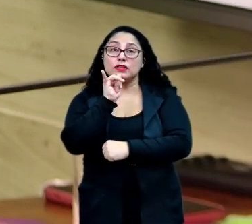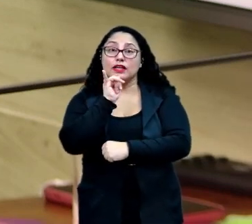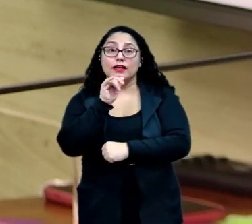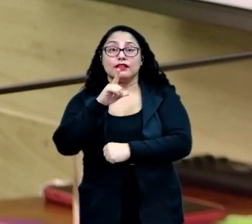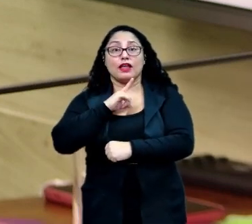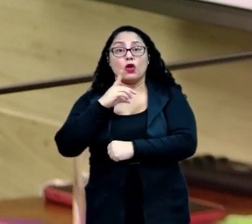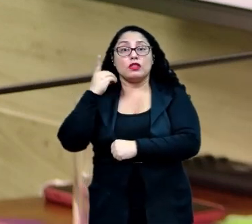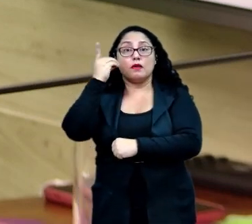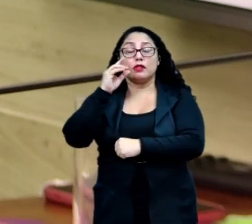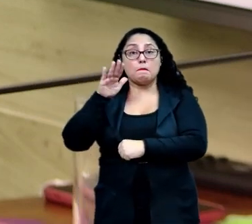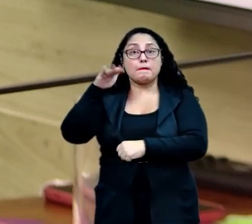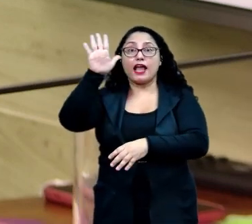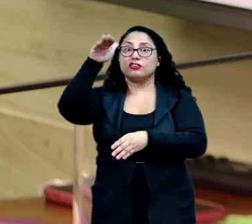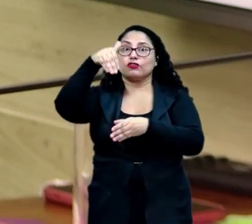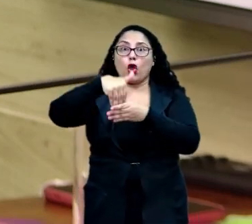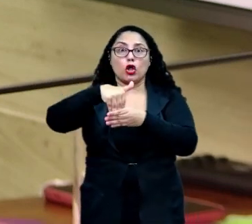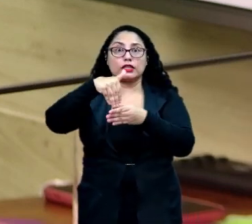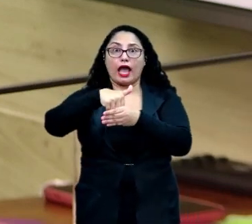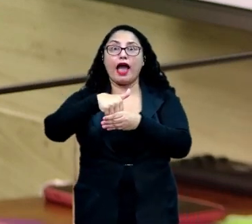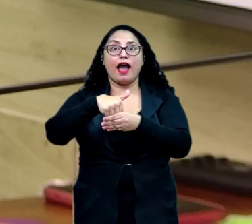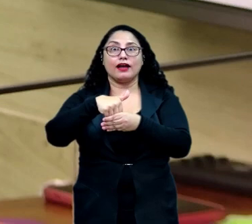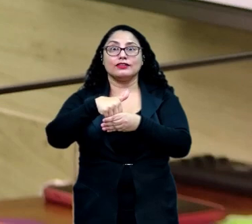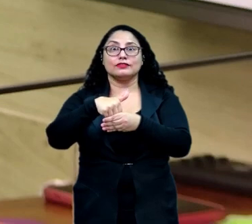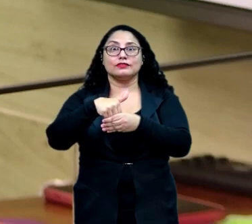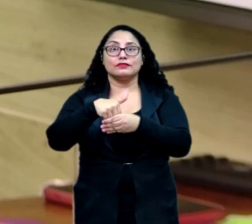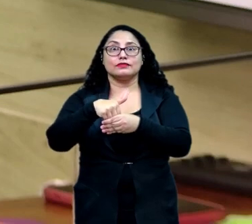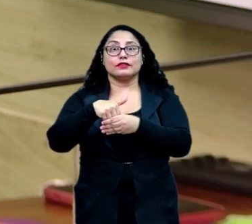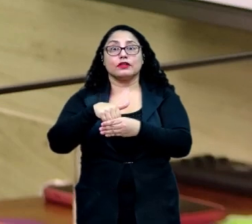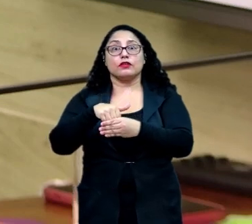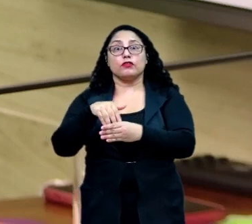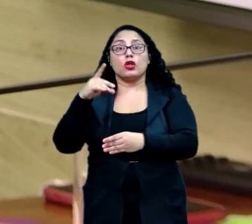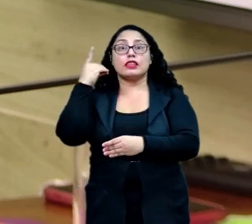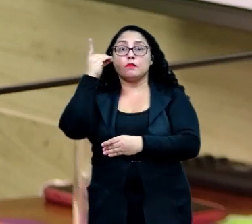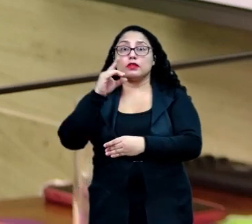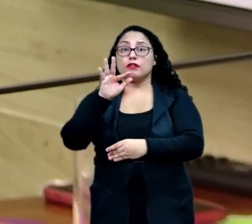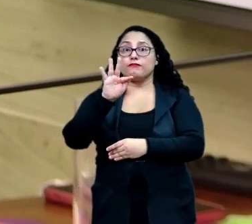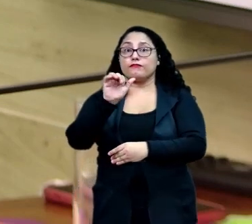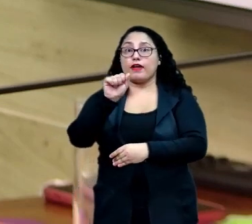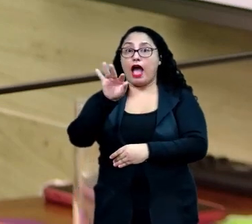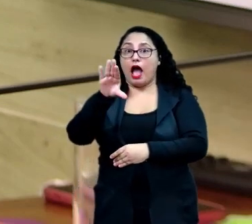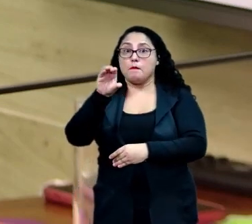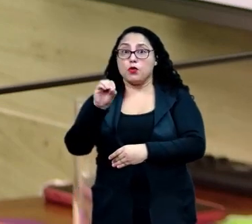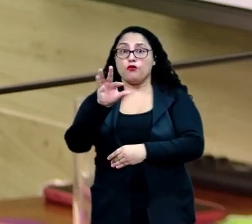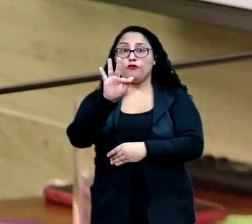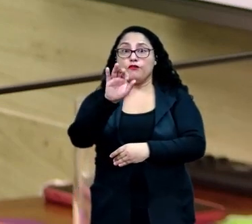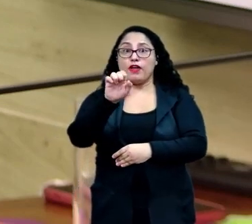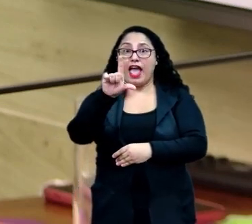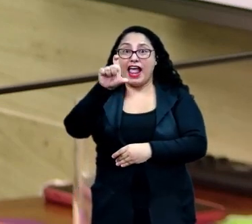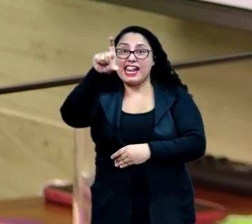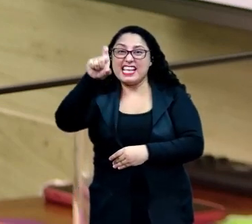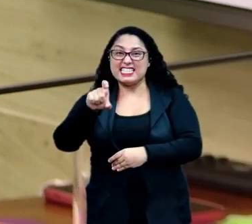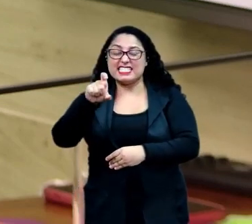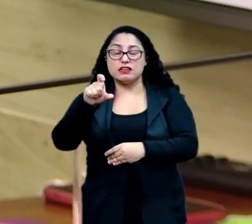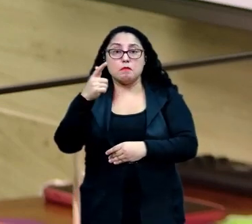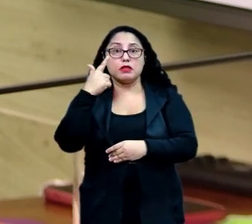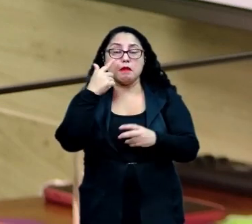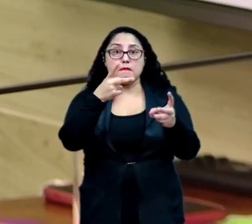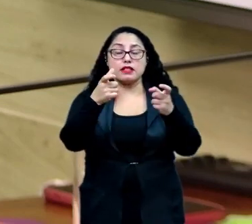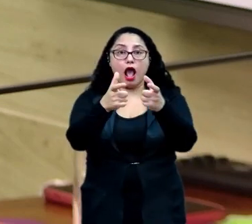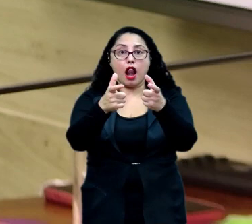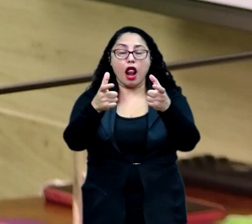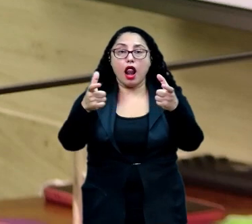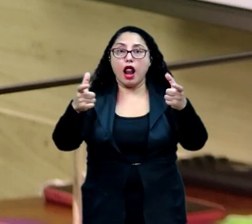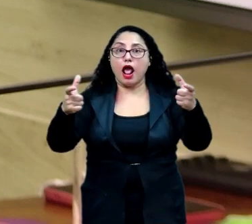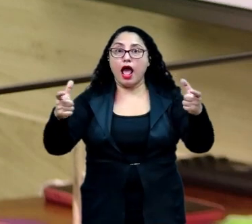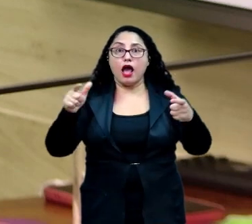o deputado mais votado, que foi o deputado Fábio Félix. E se você vê a grandeza, o tamanho